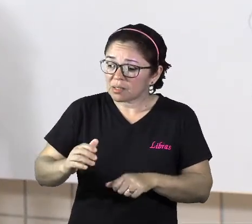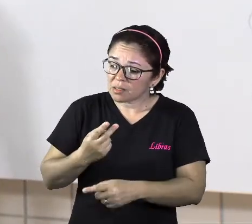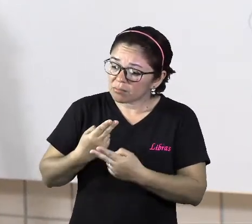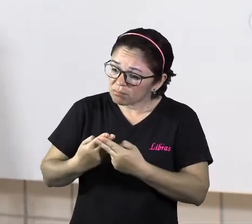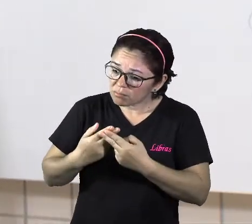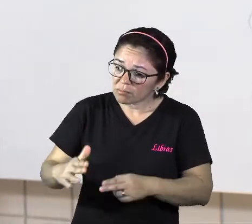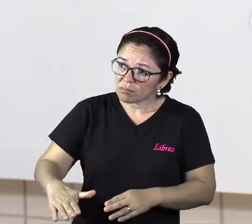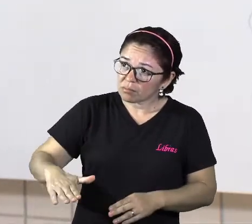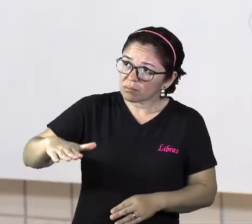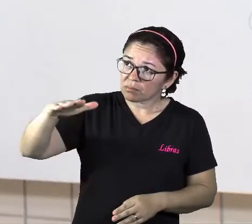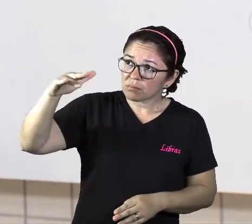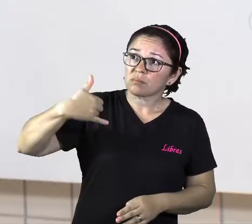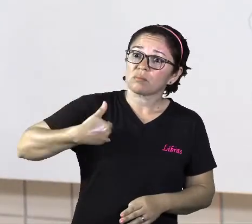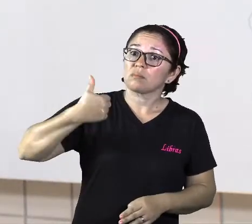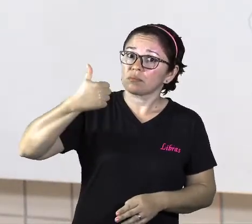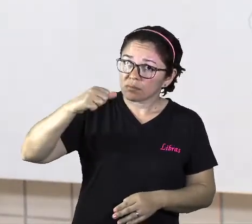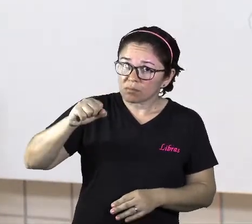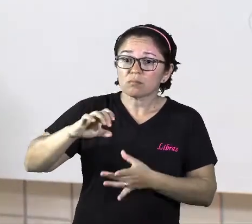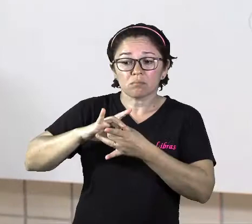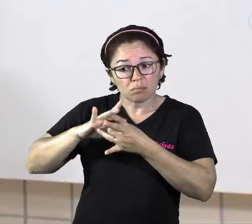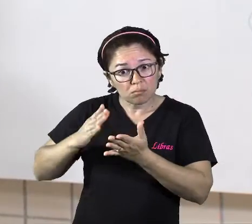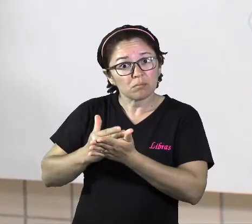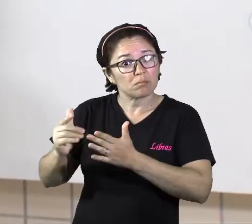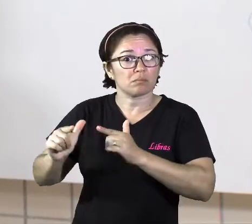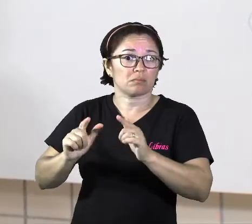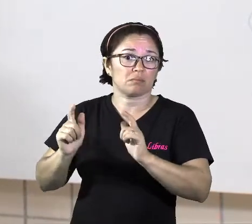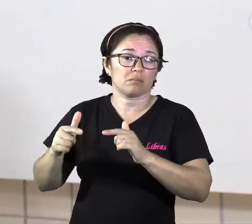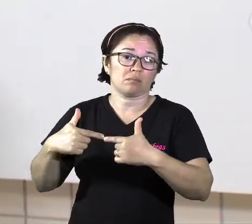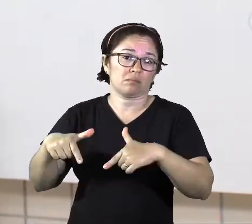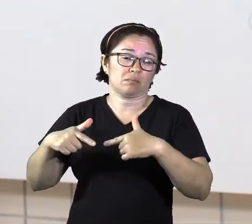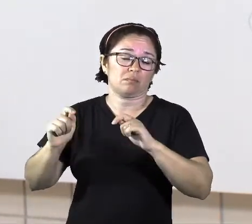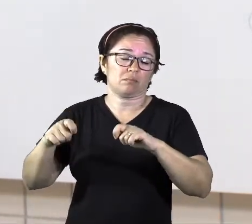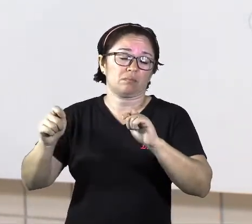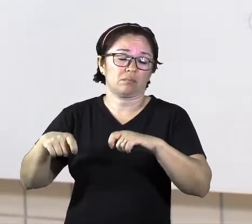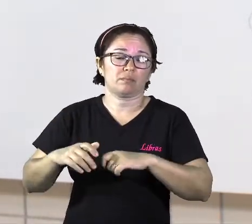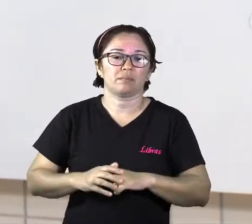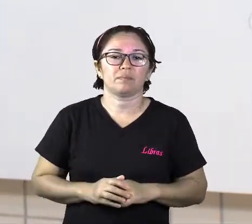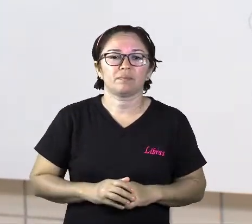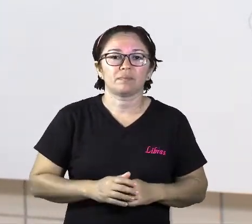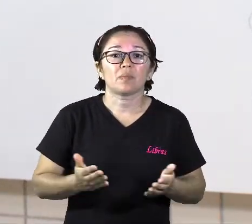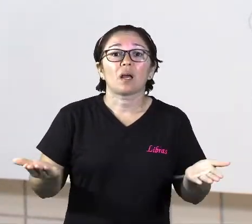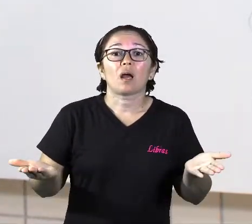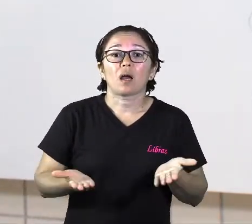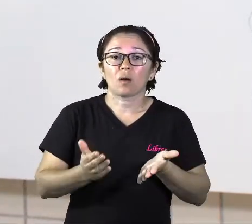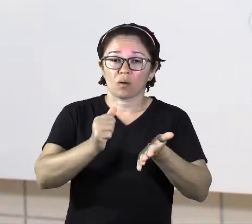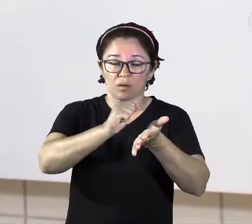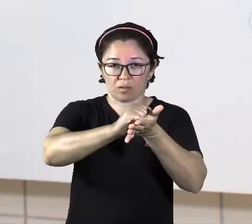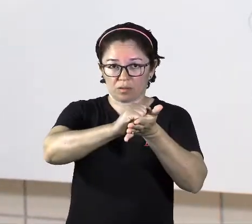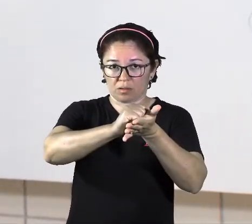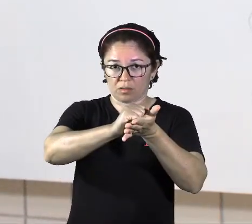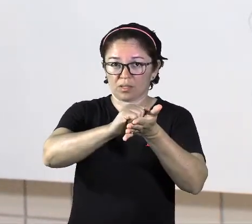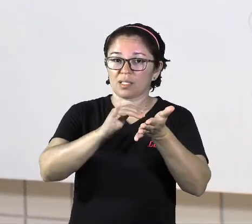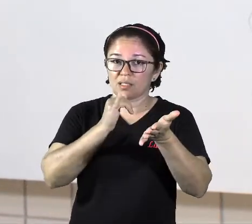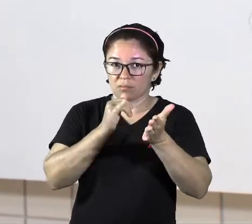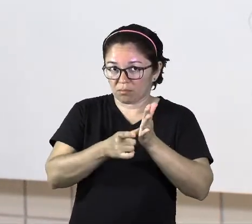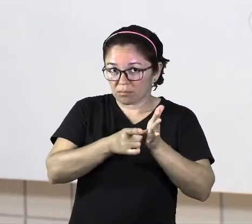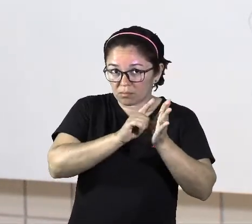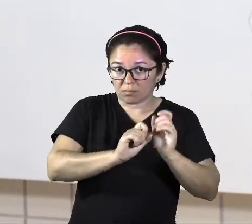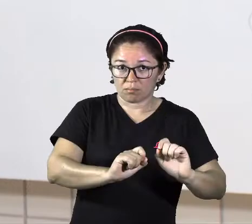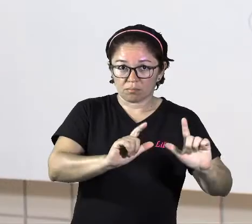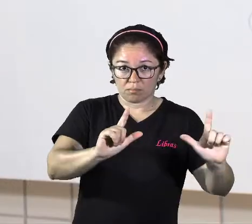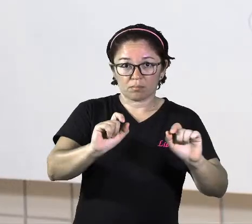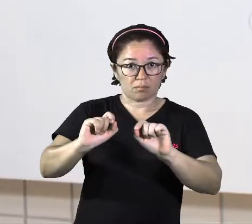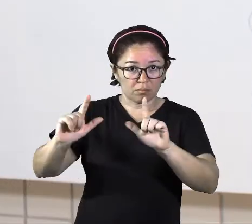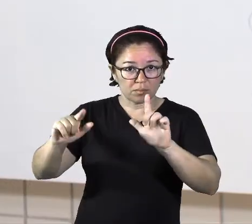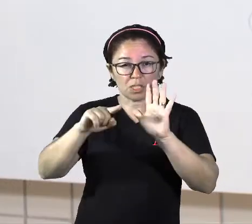Como sugestão de atividade, eu quero que vocês façam o quê? Tá bom? Depois de analisar essas imagens, vocês vão fazer